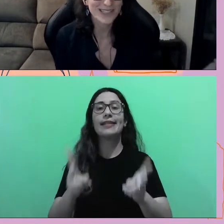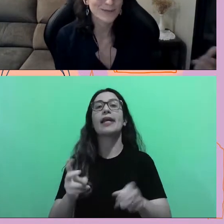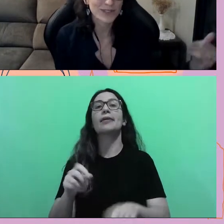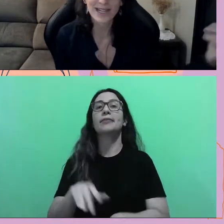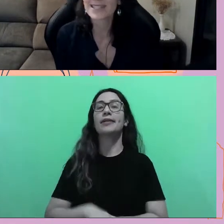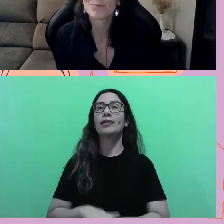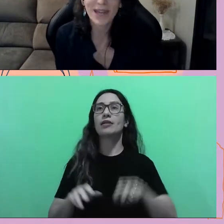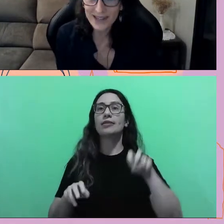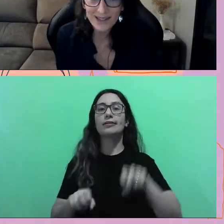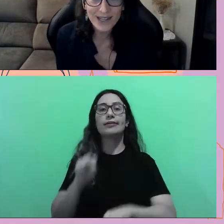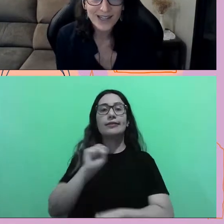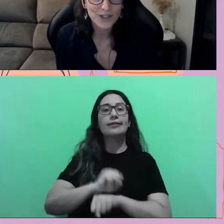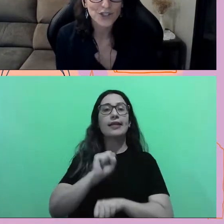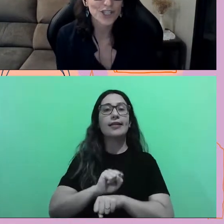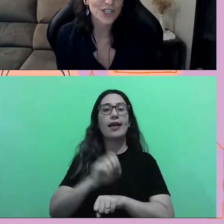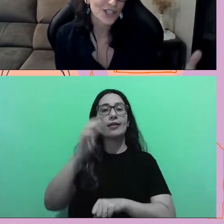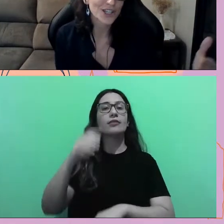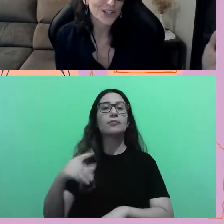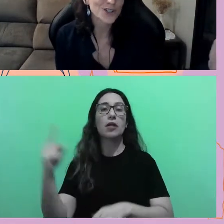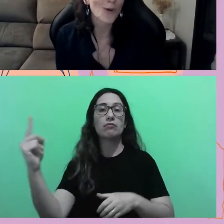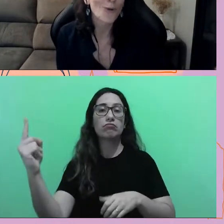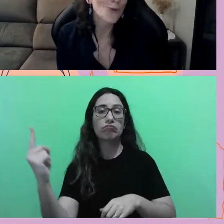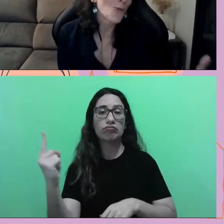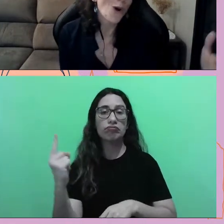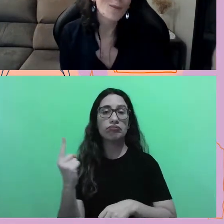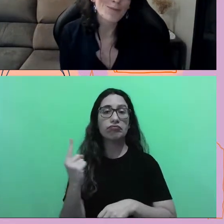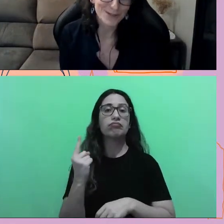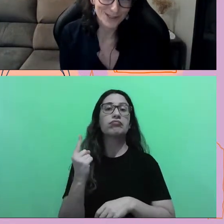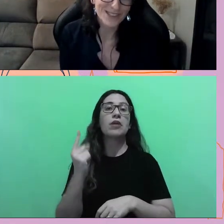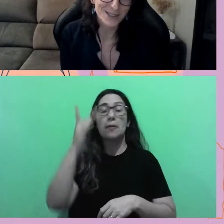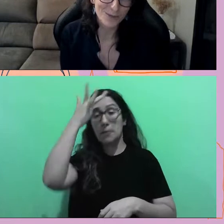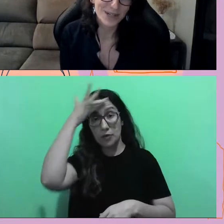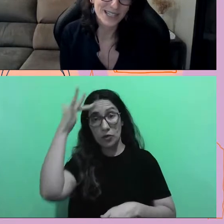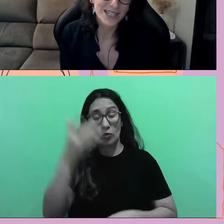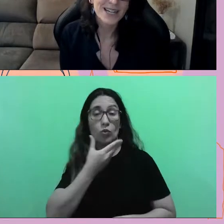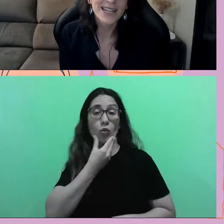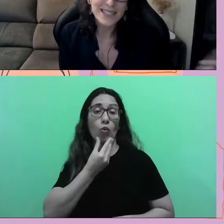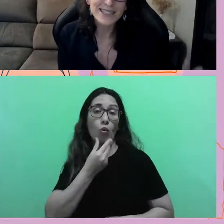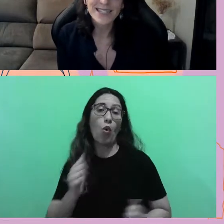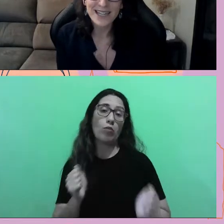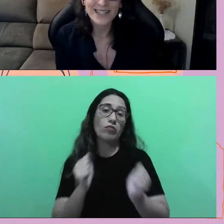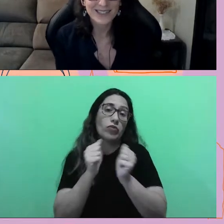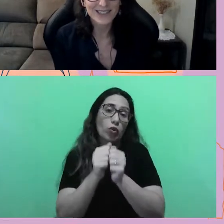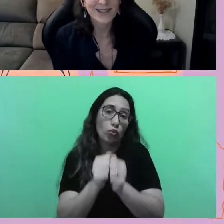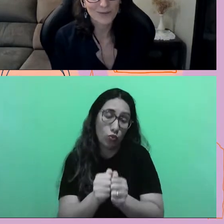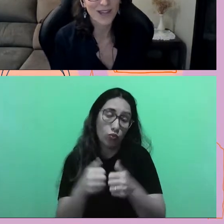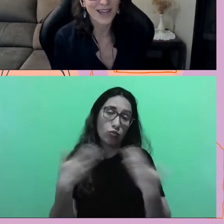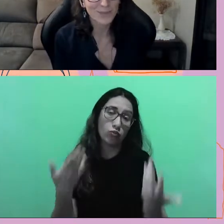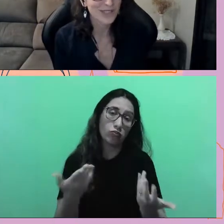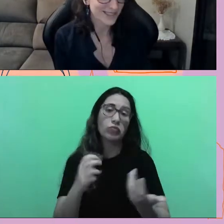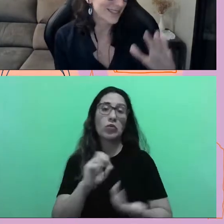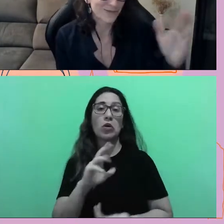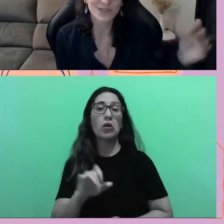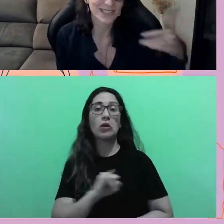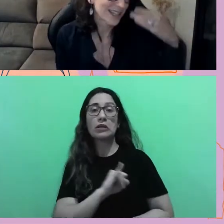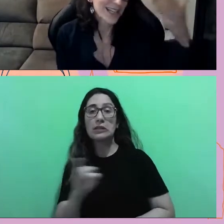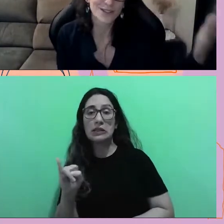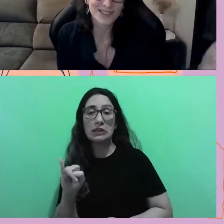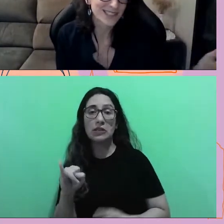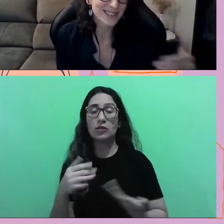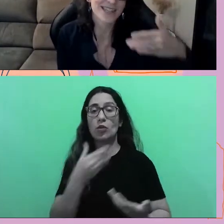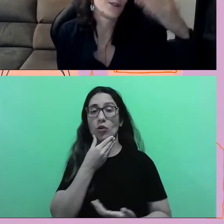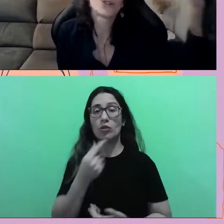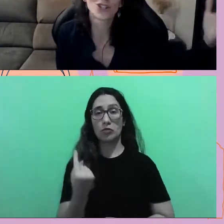sempre estivéssemos à espera de um homem para nos fazer companhia. E se não vem, porque se você